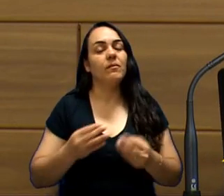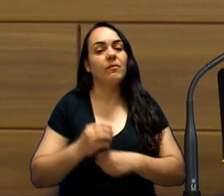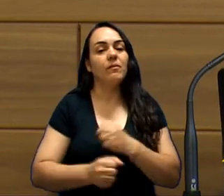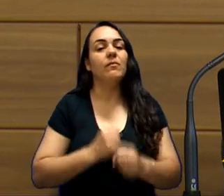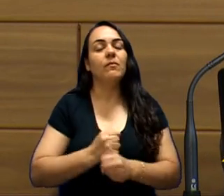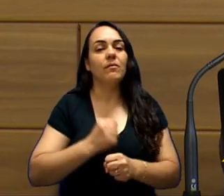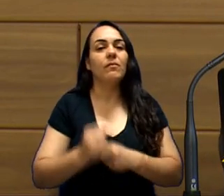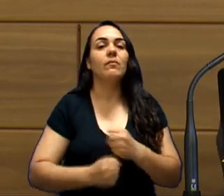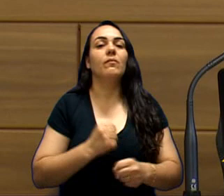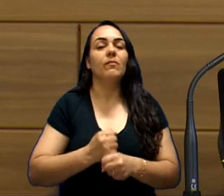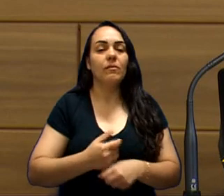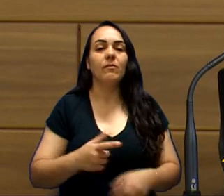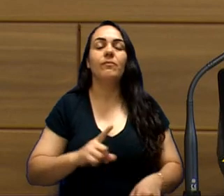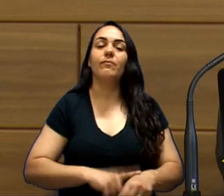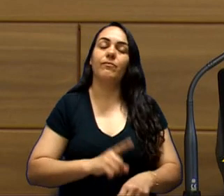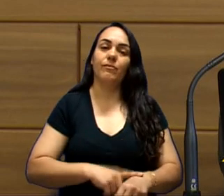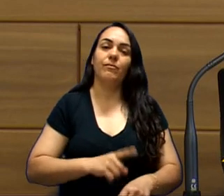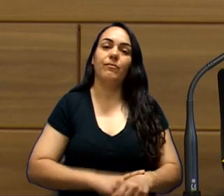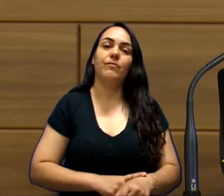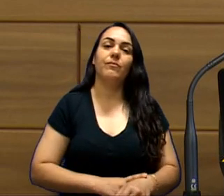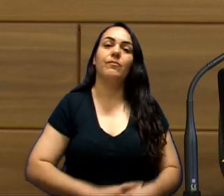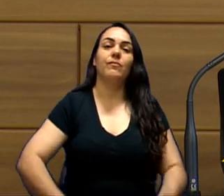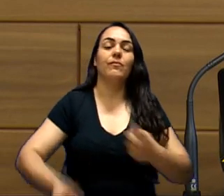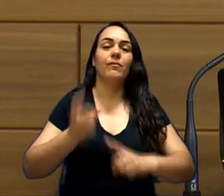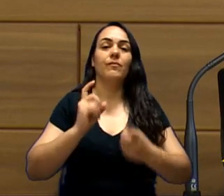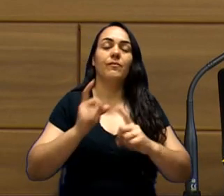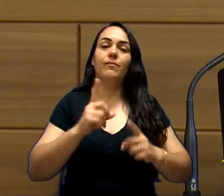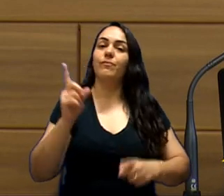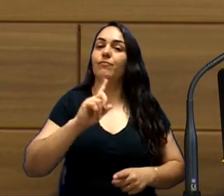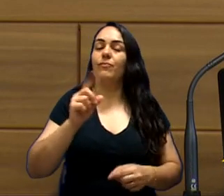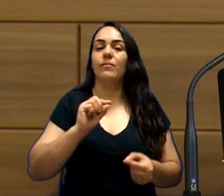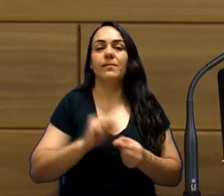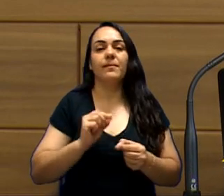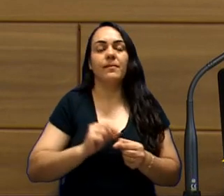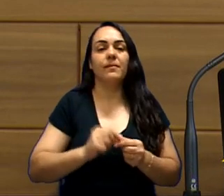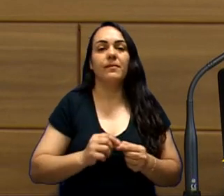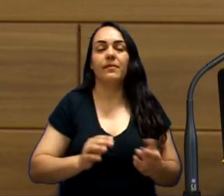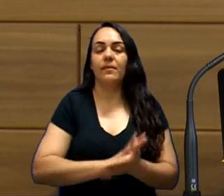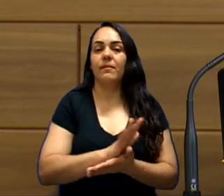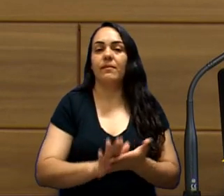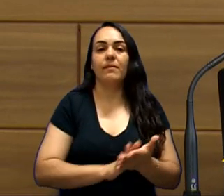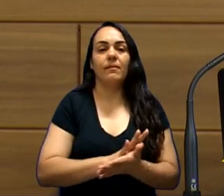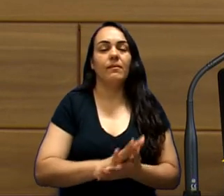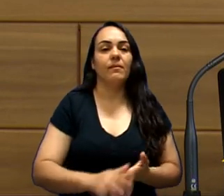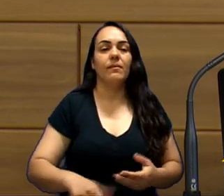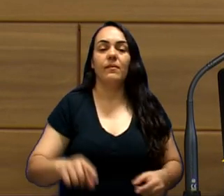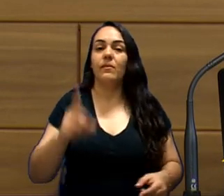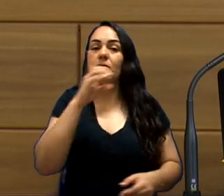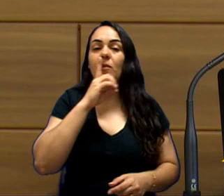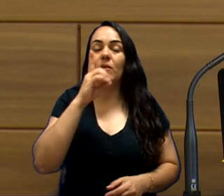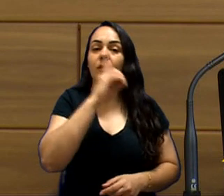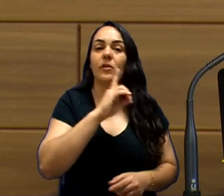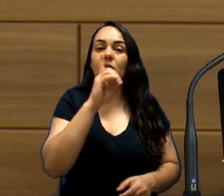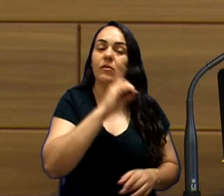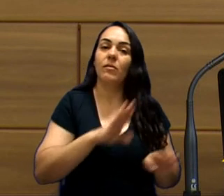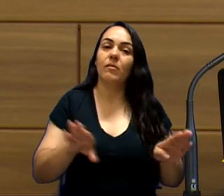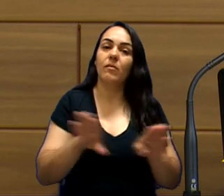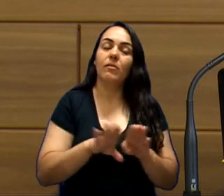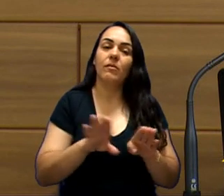já tiveram o mesmo horário, não resolveu nada. Hoje, olha, eu estive domingo no